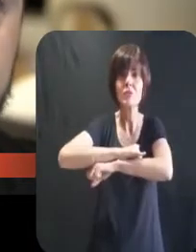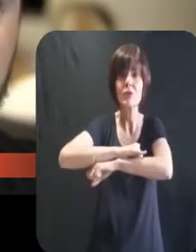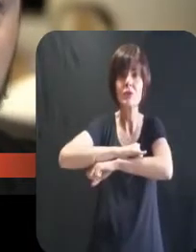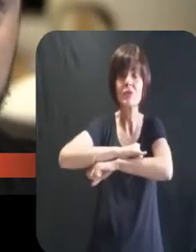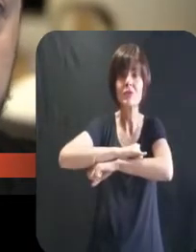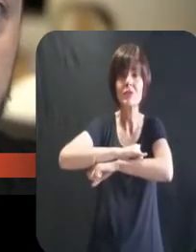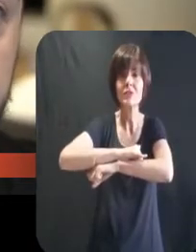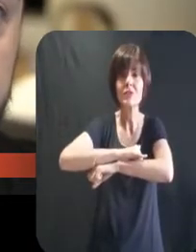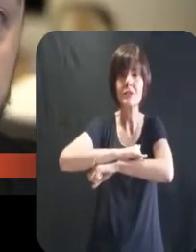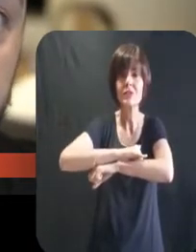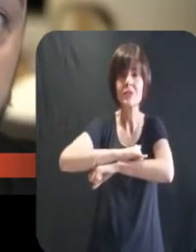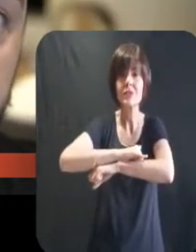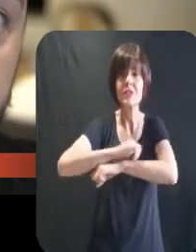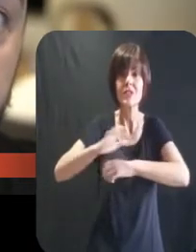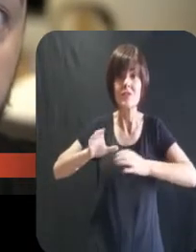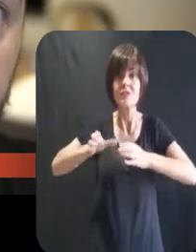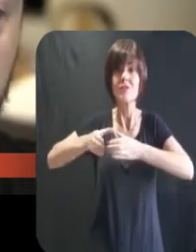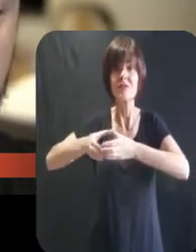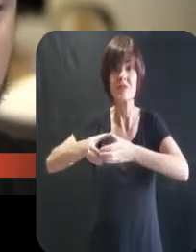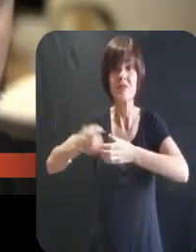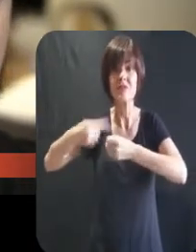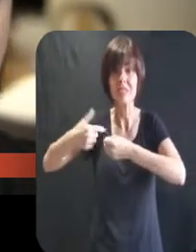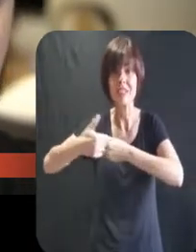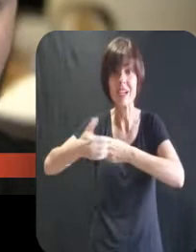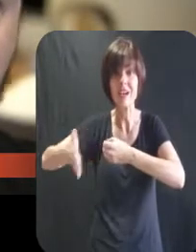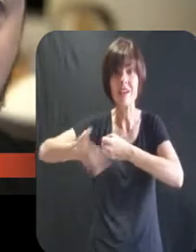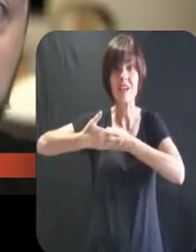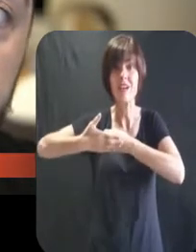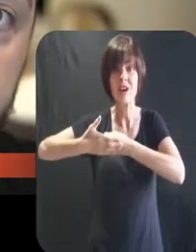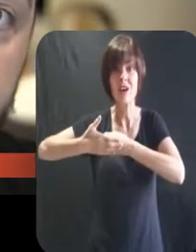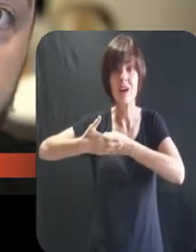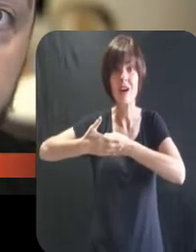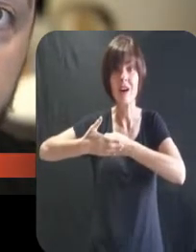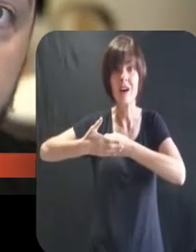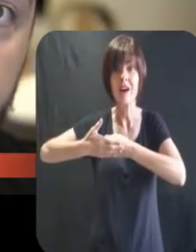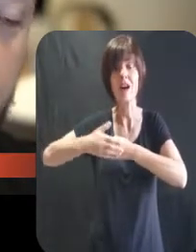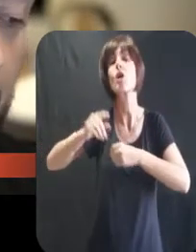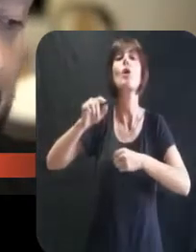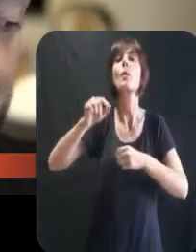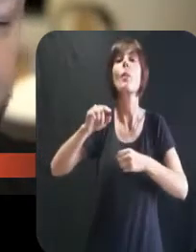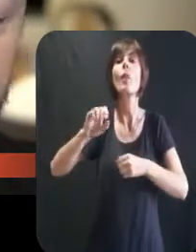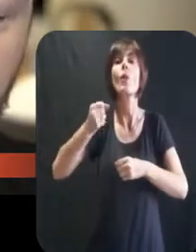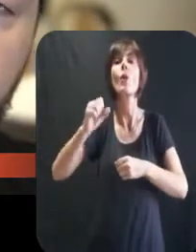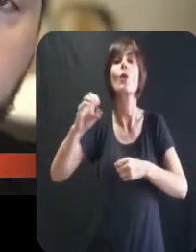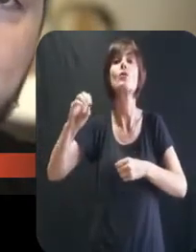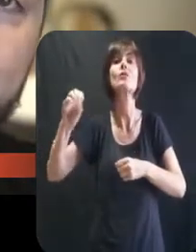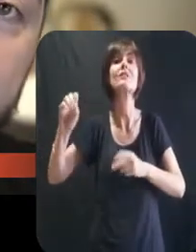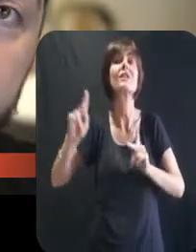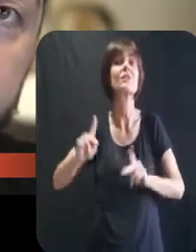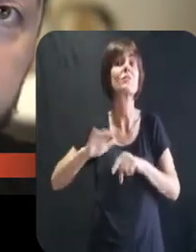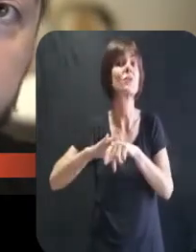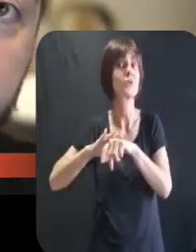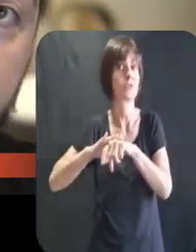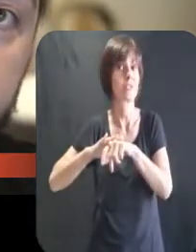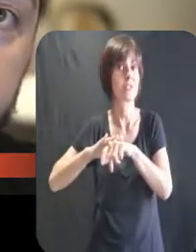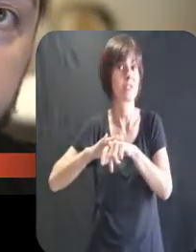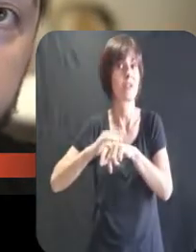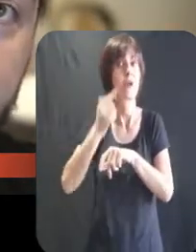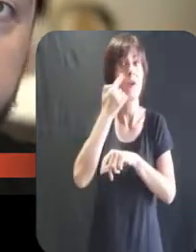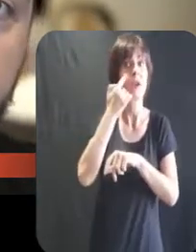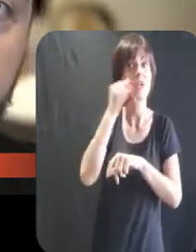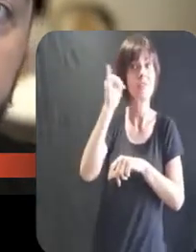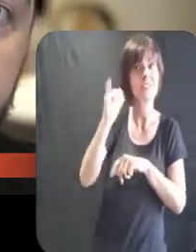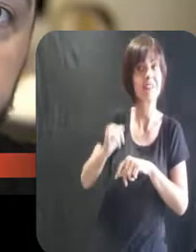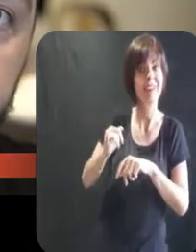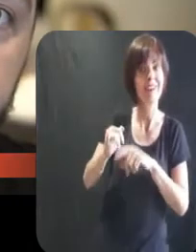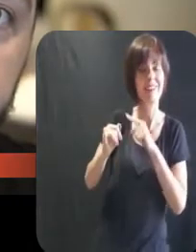e é a segunda maior potência do mundo, no começo desse surto, quando eles ainda tinham menos de 1.000 casos, e